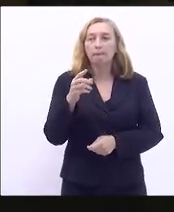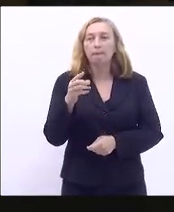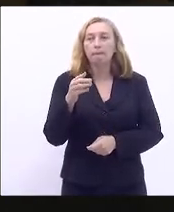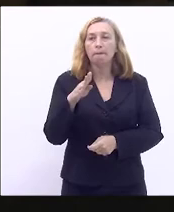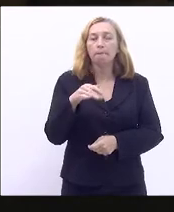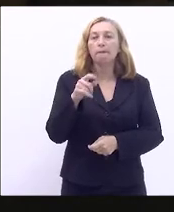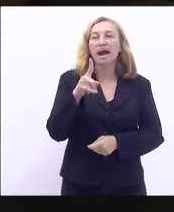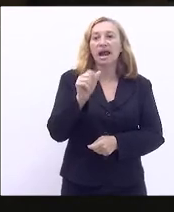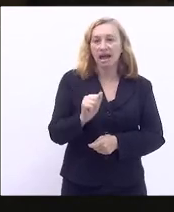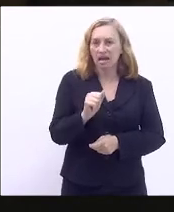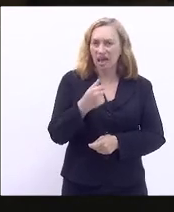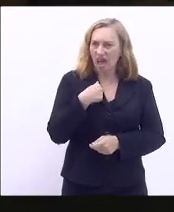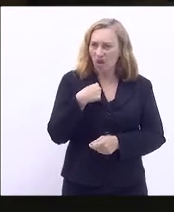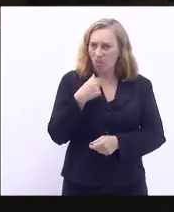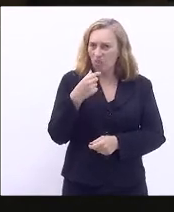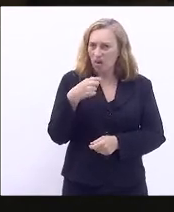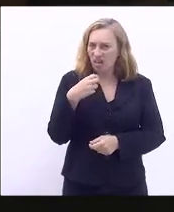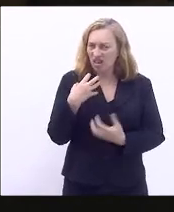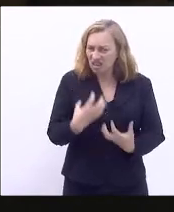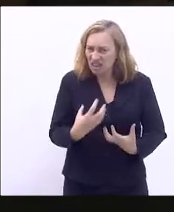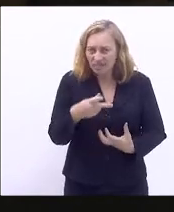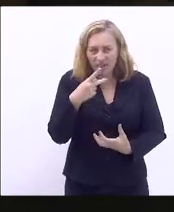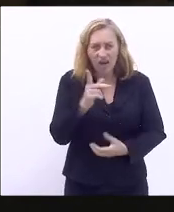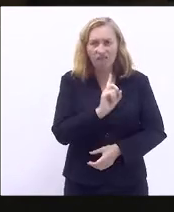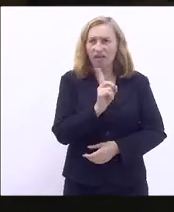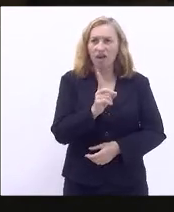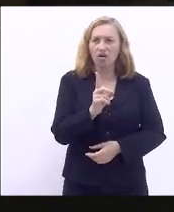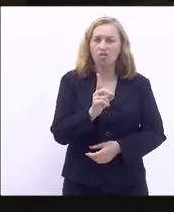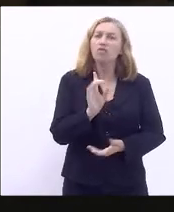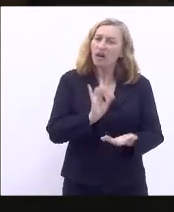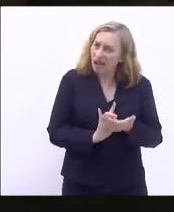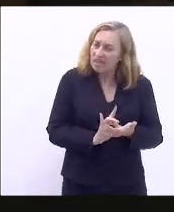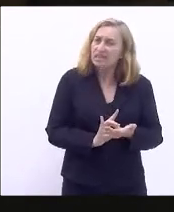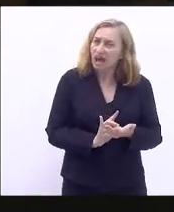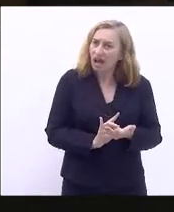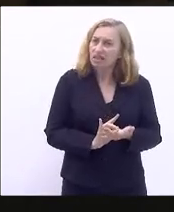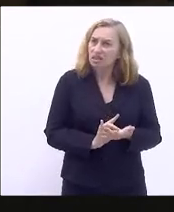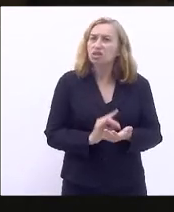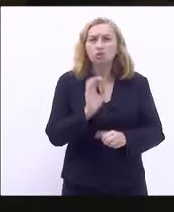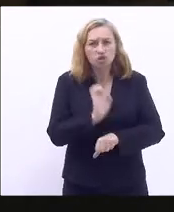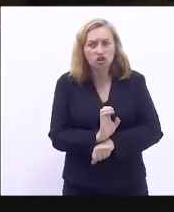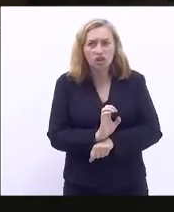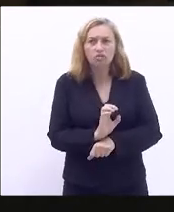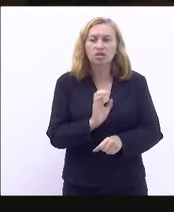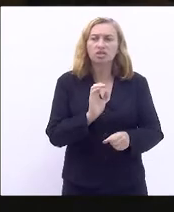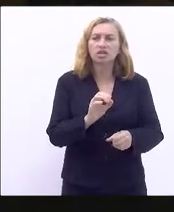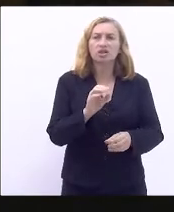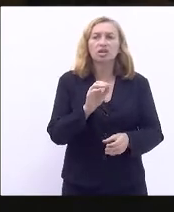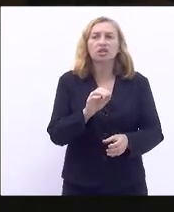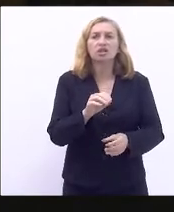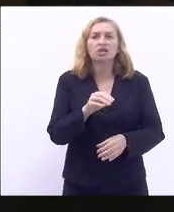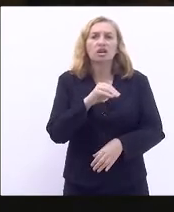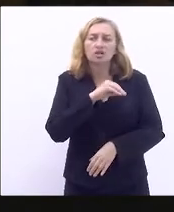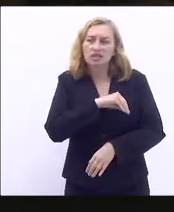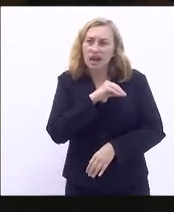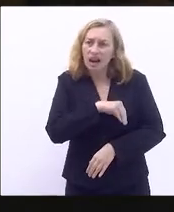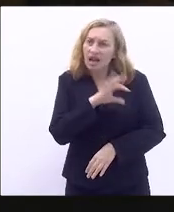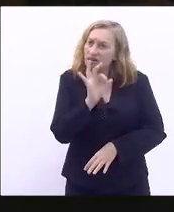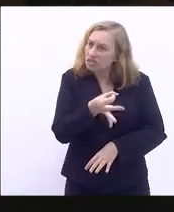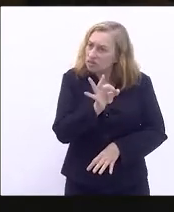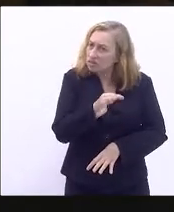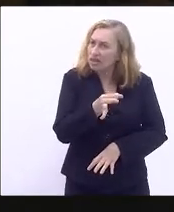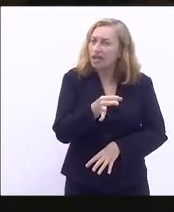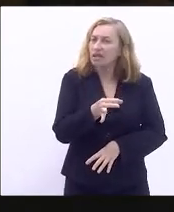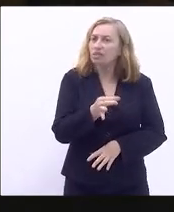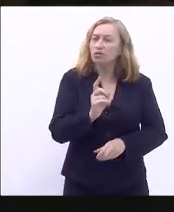pimenta. Não vou me cansar de falar disso. Porque foi essa a realidade, para que o Estado pudesse botar o salário em dia, para que o Estado pudesse viver o momento que